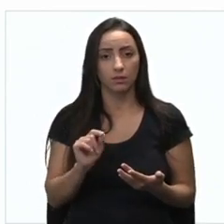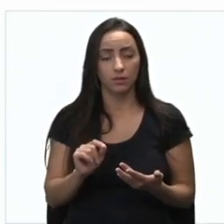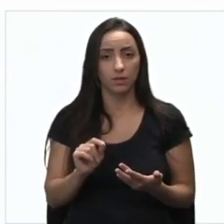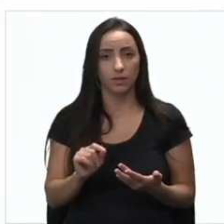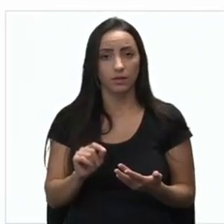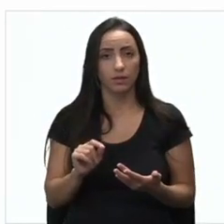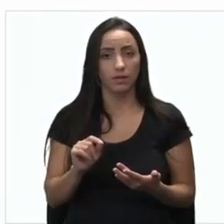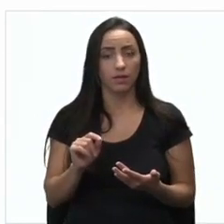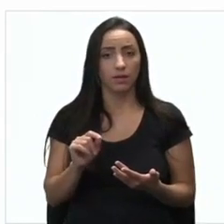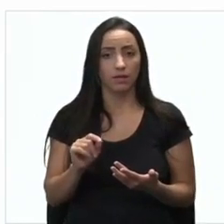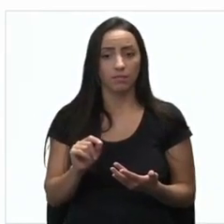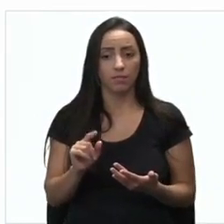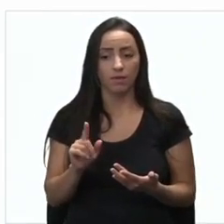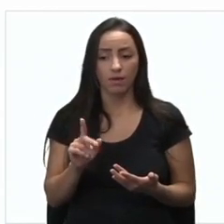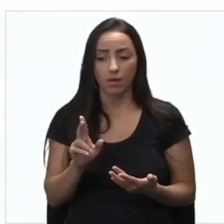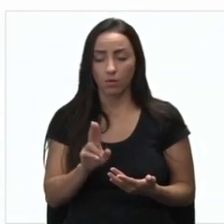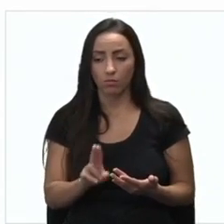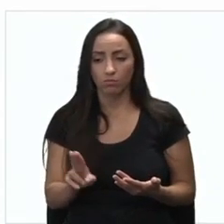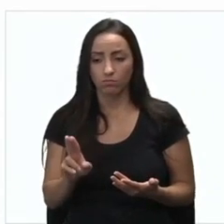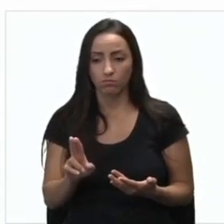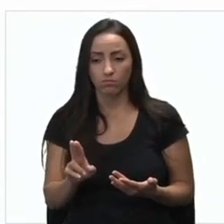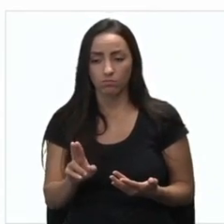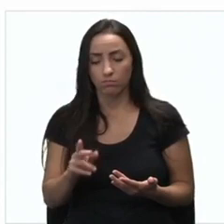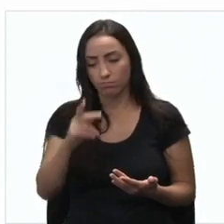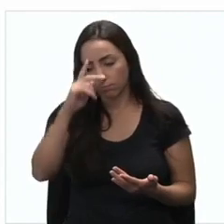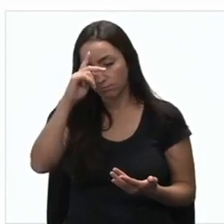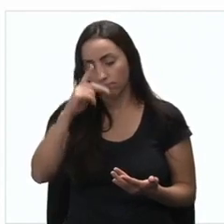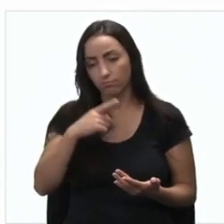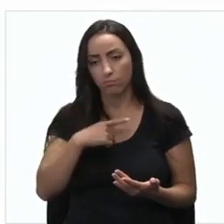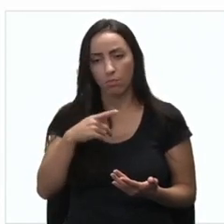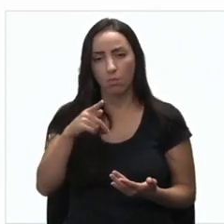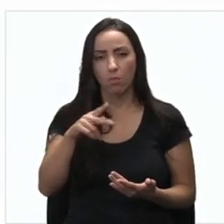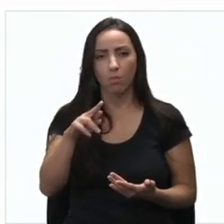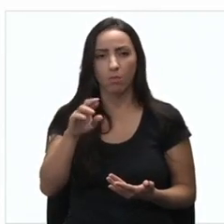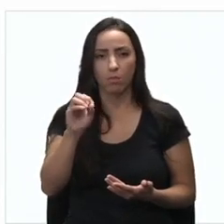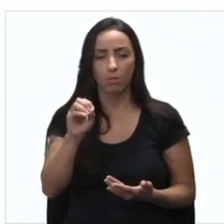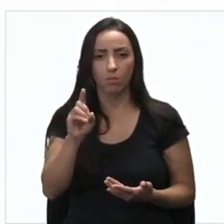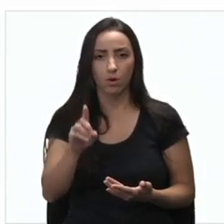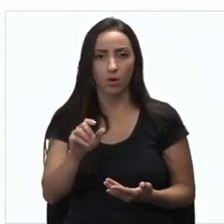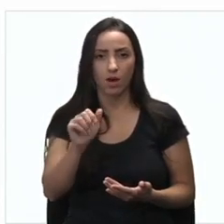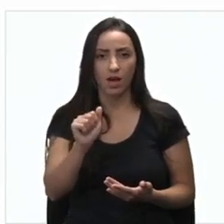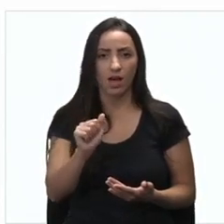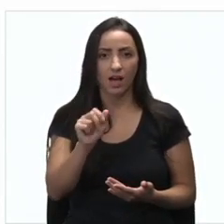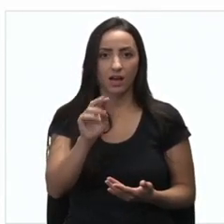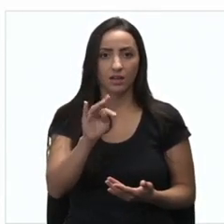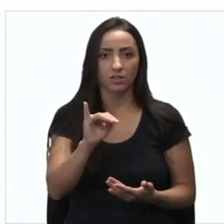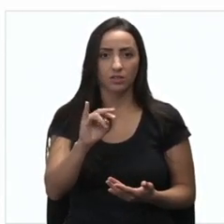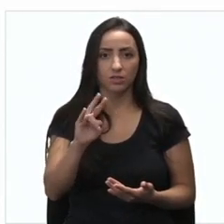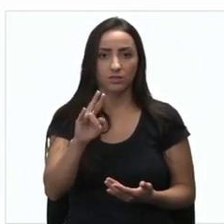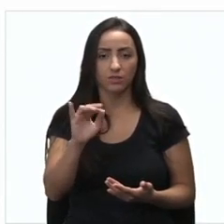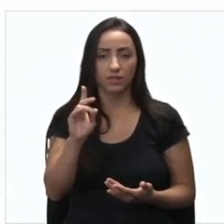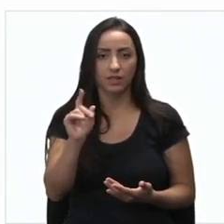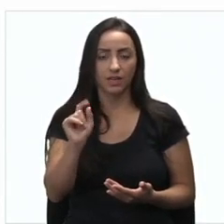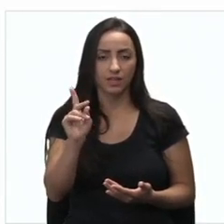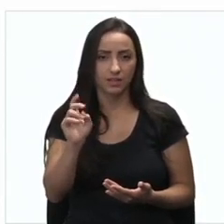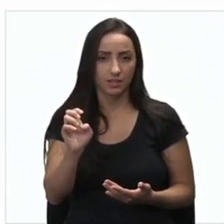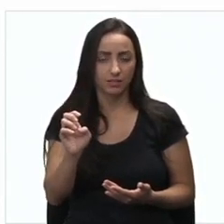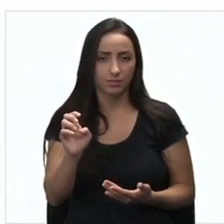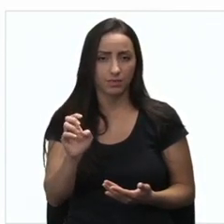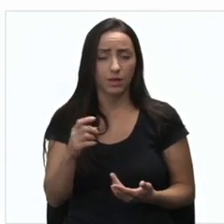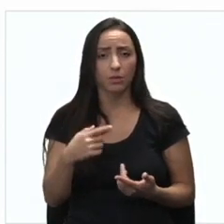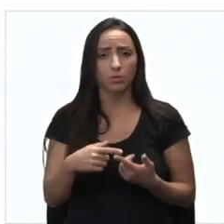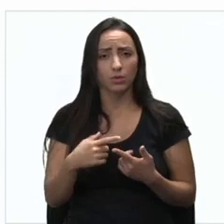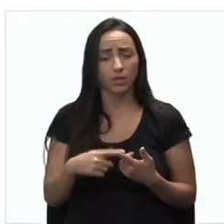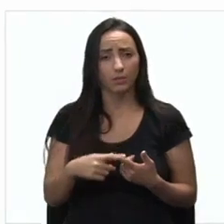DEJUR, que indica o quanto a pessoa tem o trabalho como algo primordial na sua